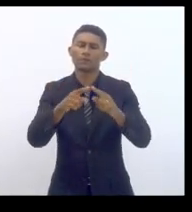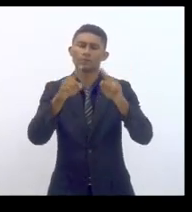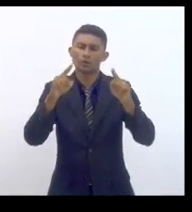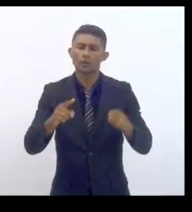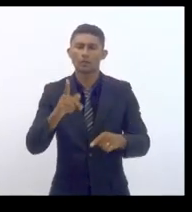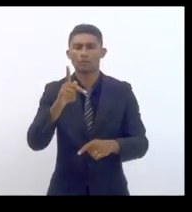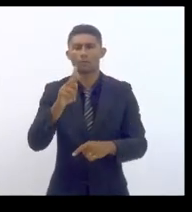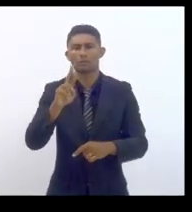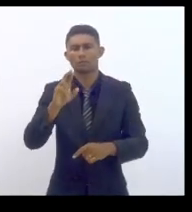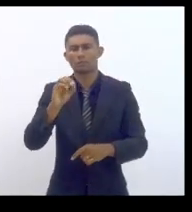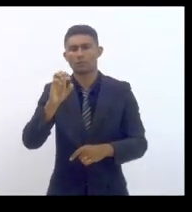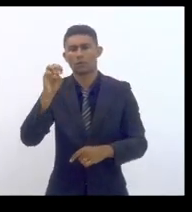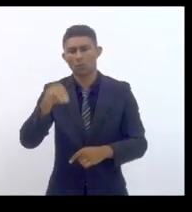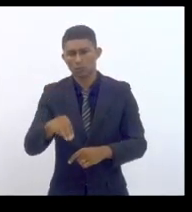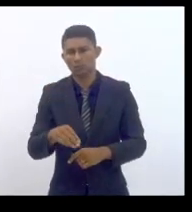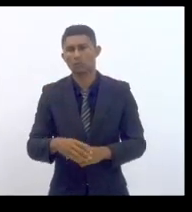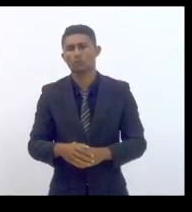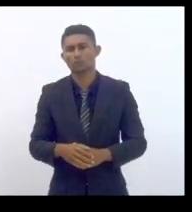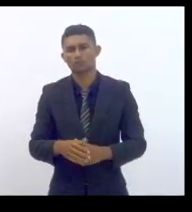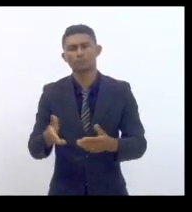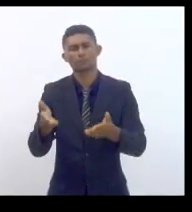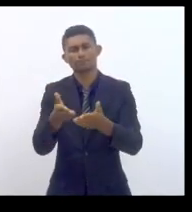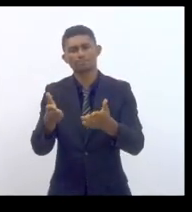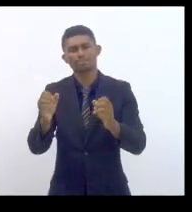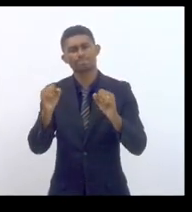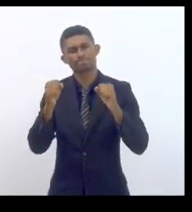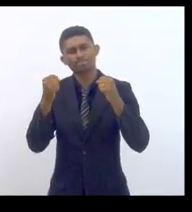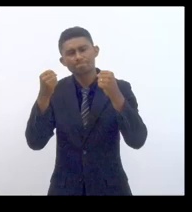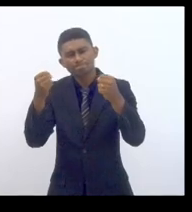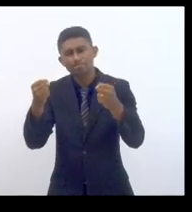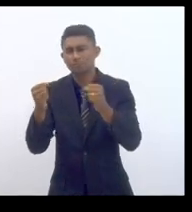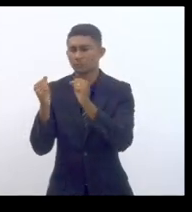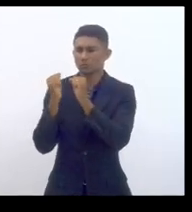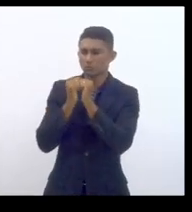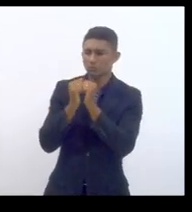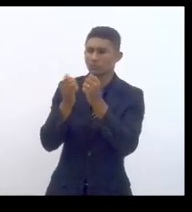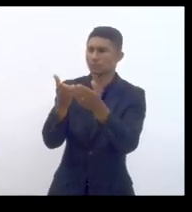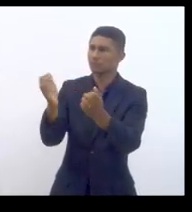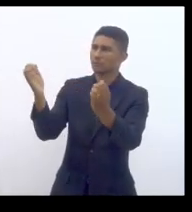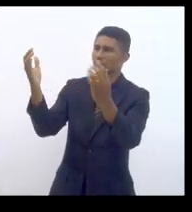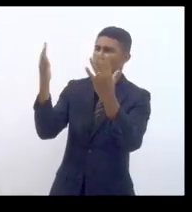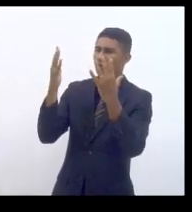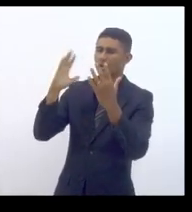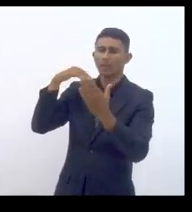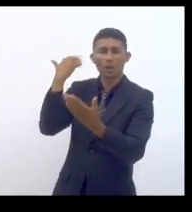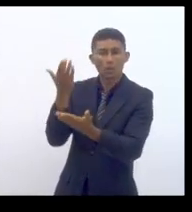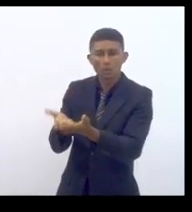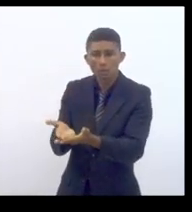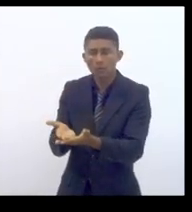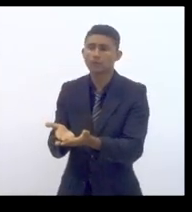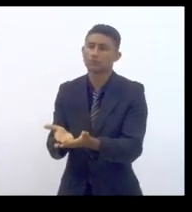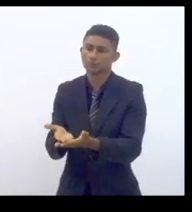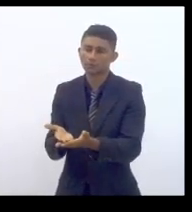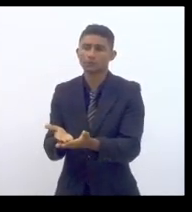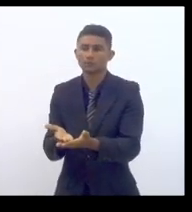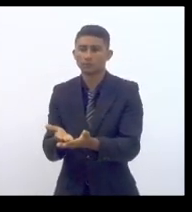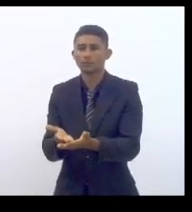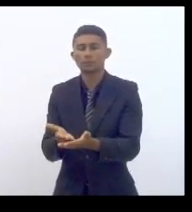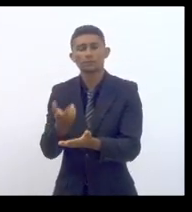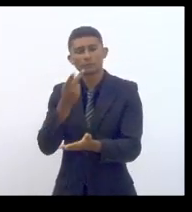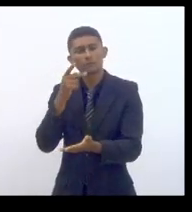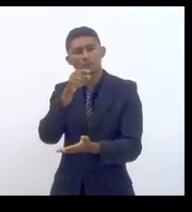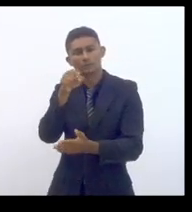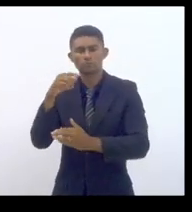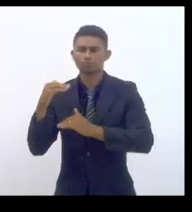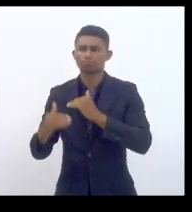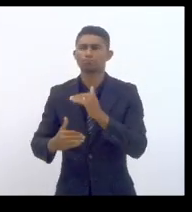PROCON que, de forma muito intensa, tiveram conosco, estão aí nas galerias até agora. Dizer que é um grande avanço para a carreira e para o